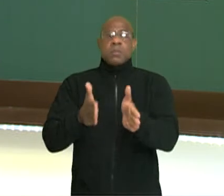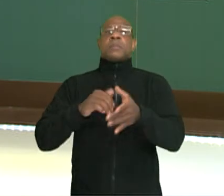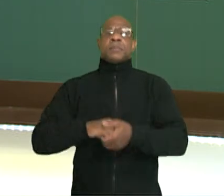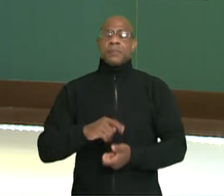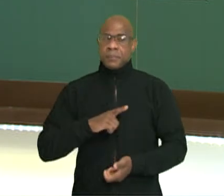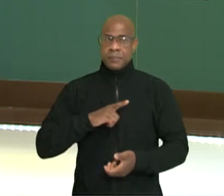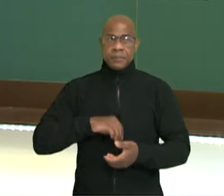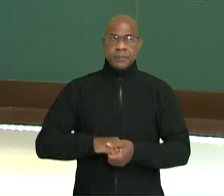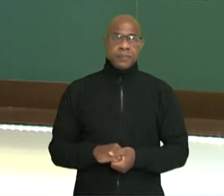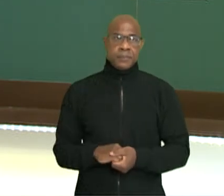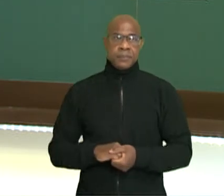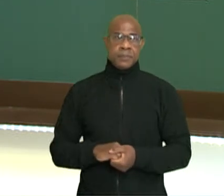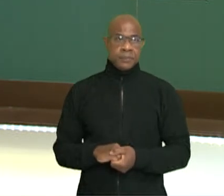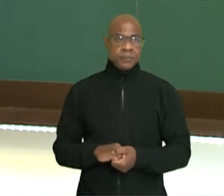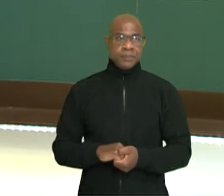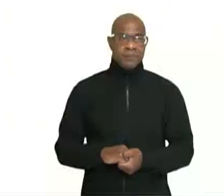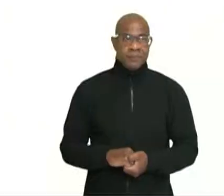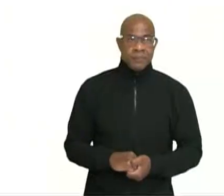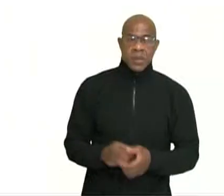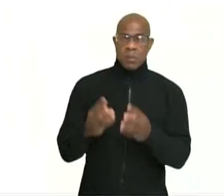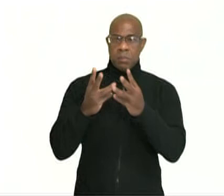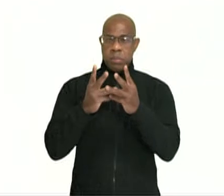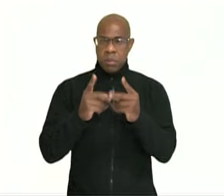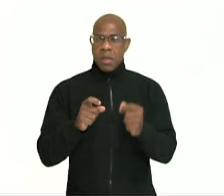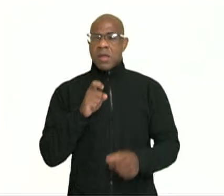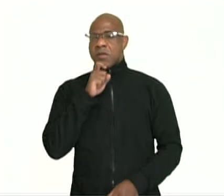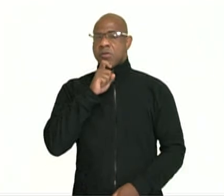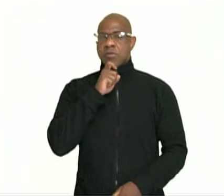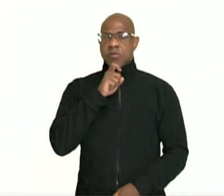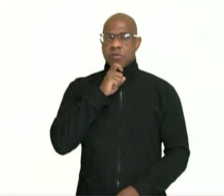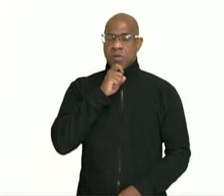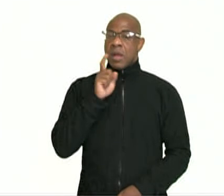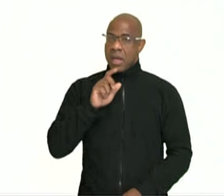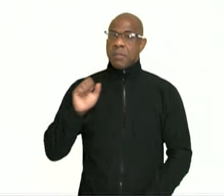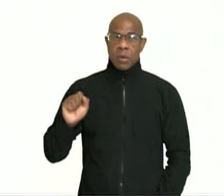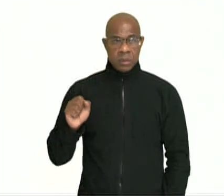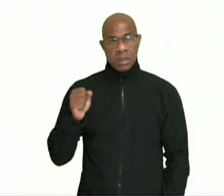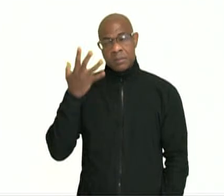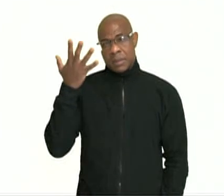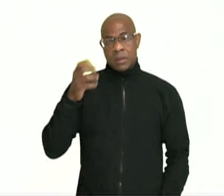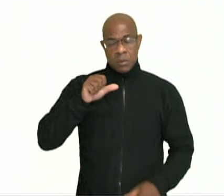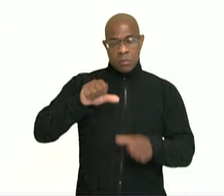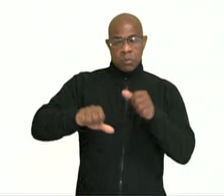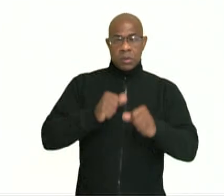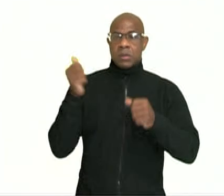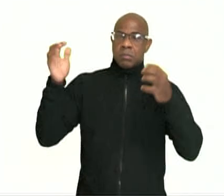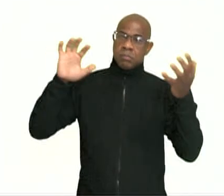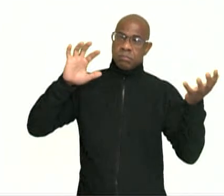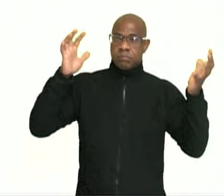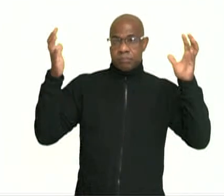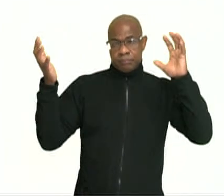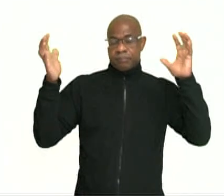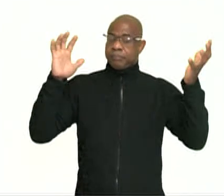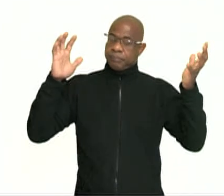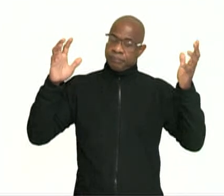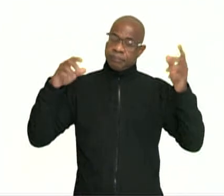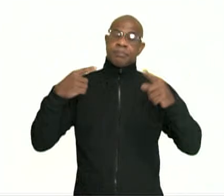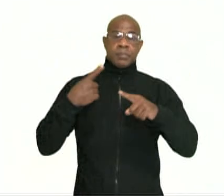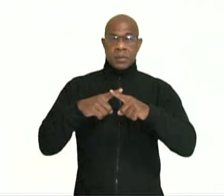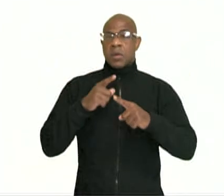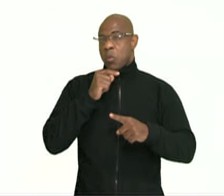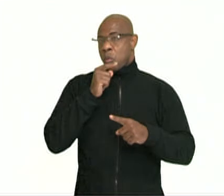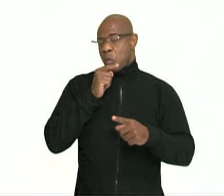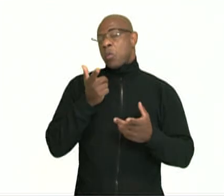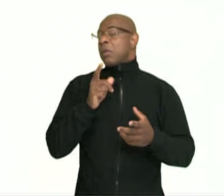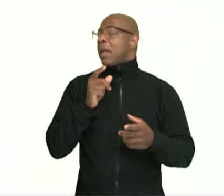né? O derretimento do gelo glacial é uma consequência direta da mudança climática provocada pelo homem.